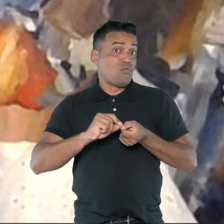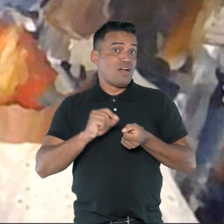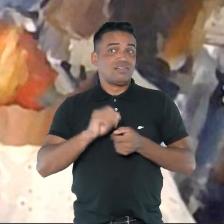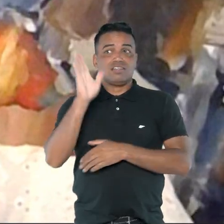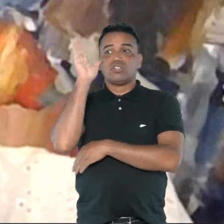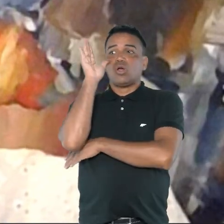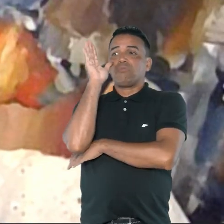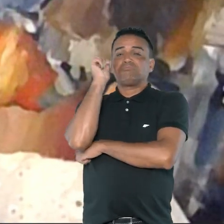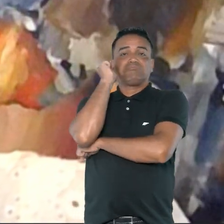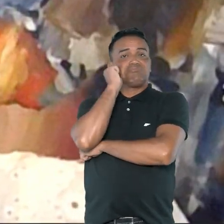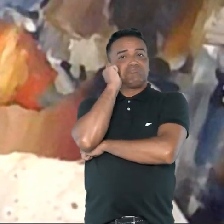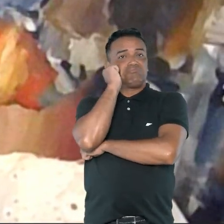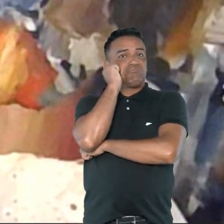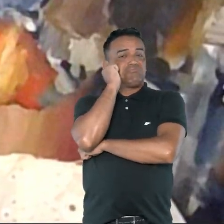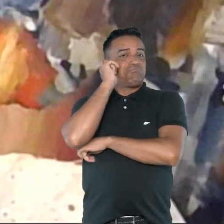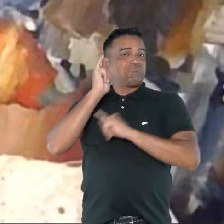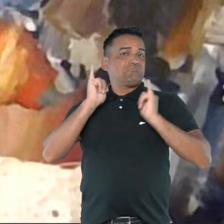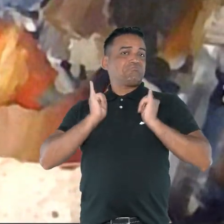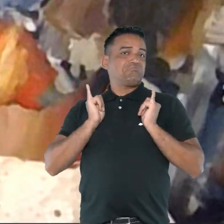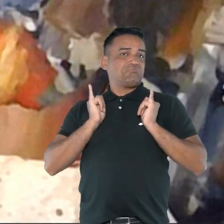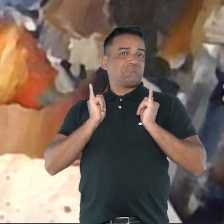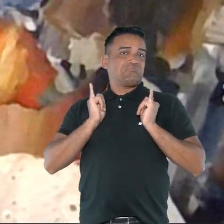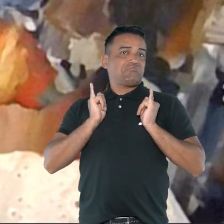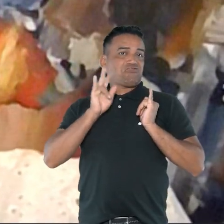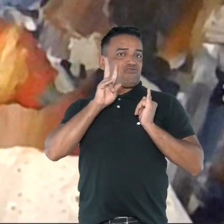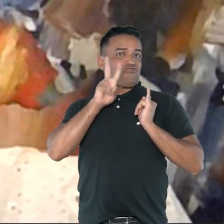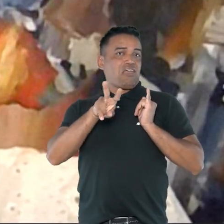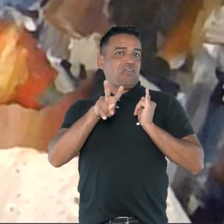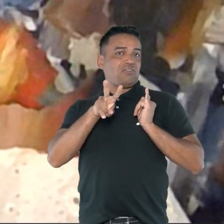um trabalho que ela não faz, que ela está só assistindo.